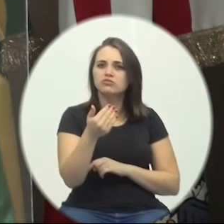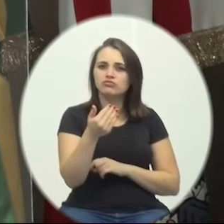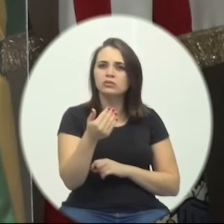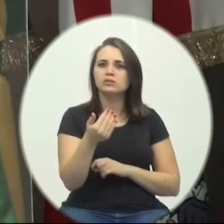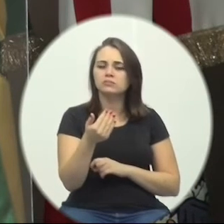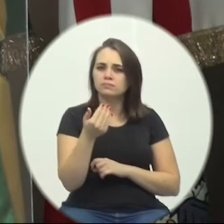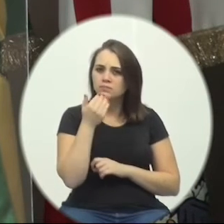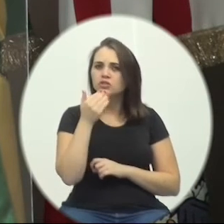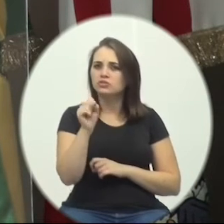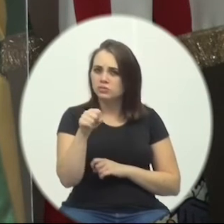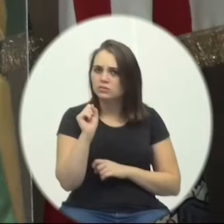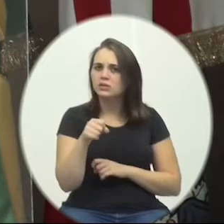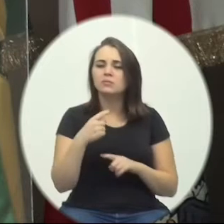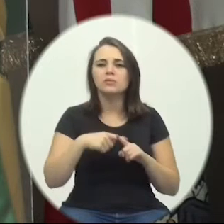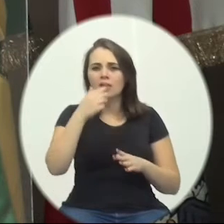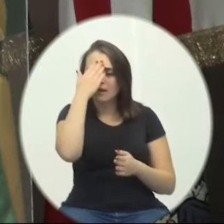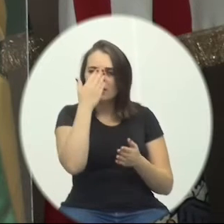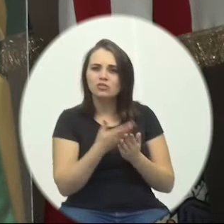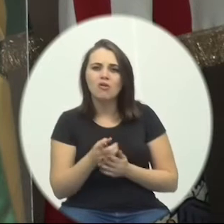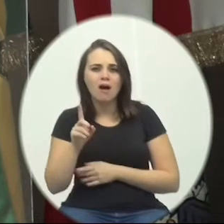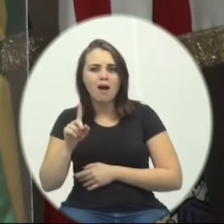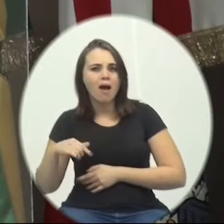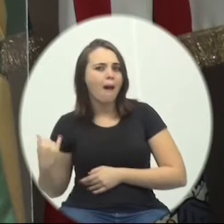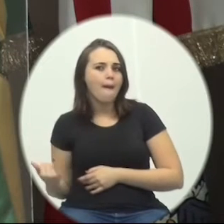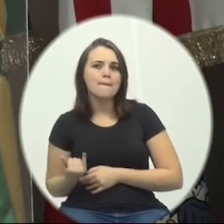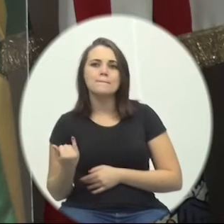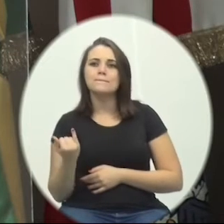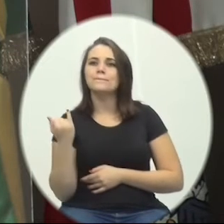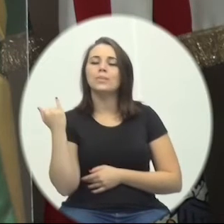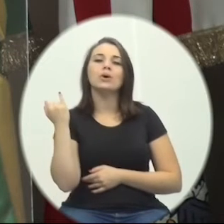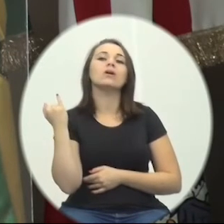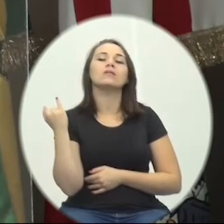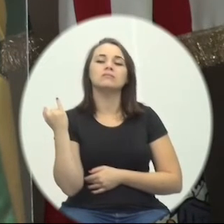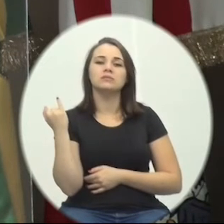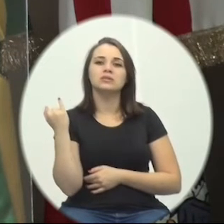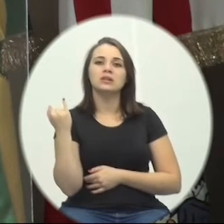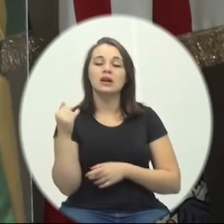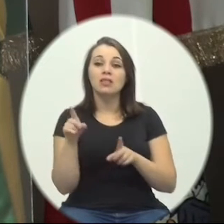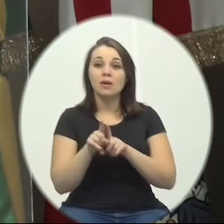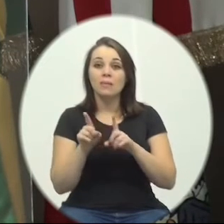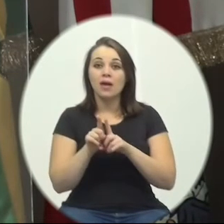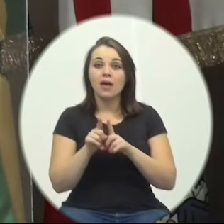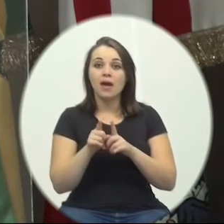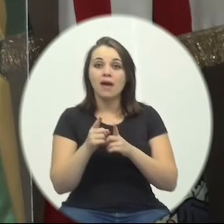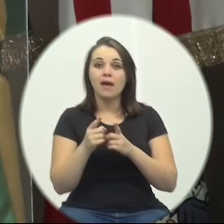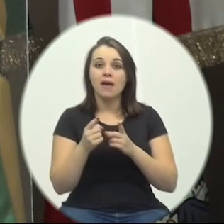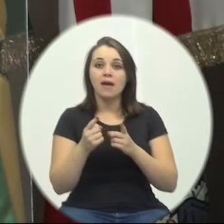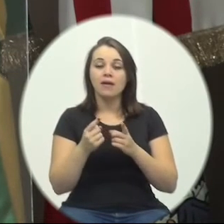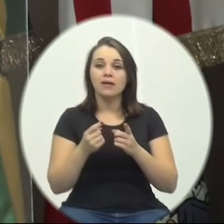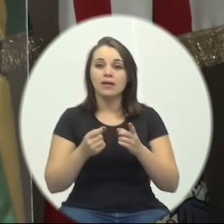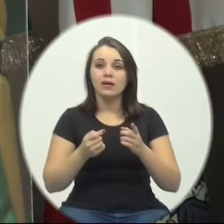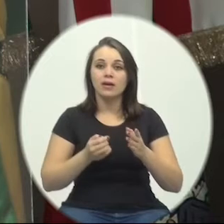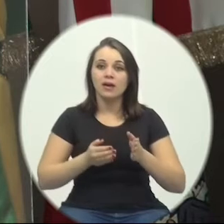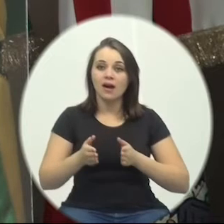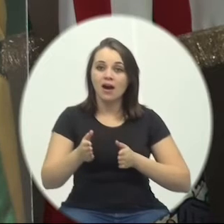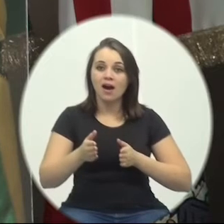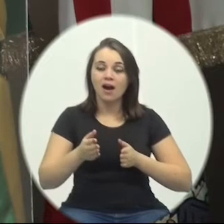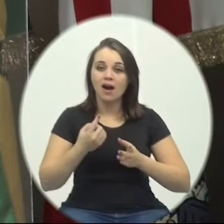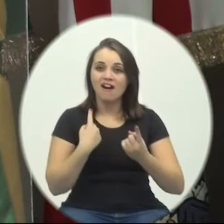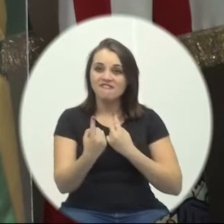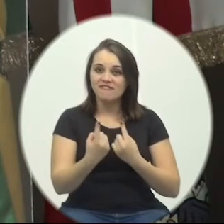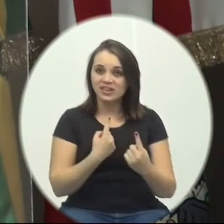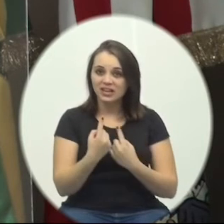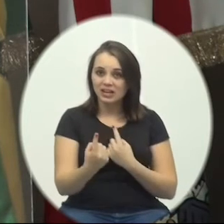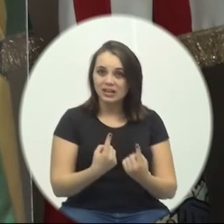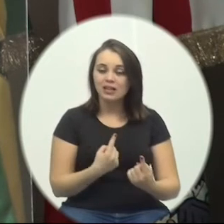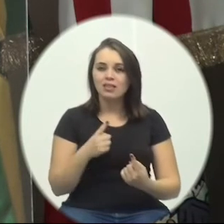bandeira, vereador Miguel, porque eu acho extremamente importante. Inclusive aqui a Avenida Centenário é perigosíssima para quem pedala. A